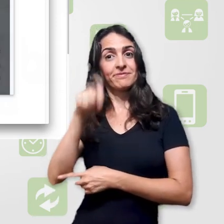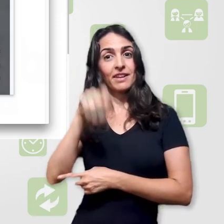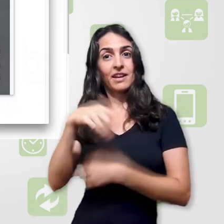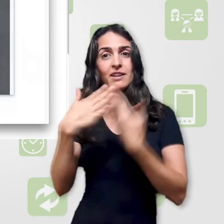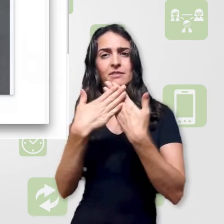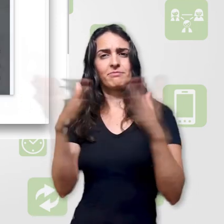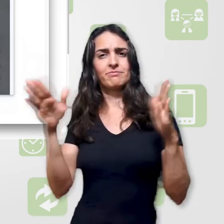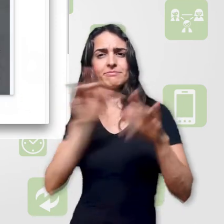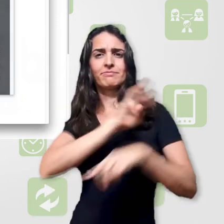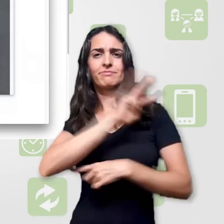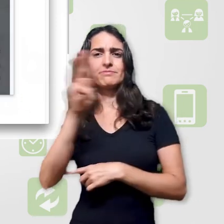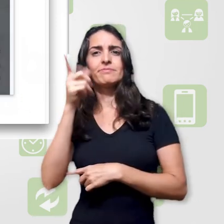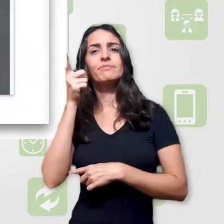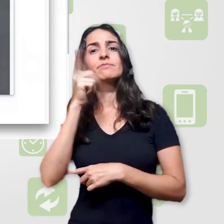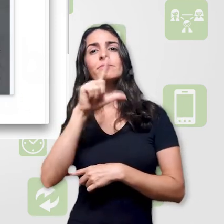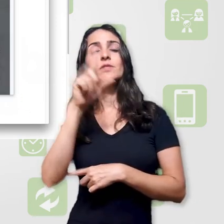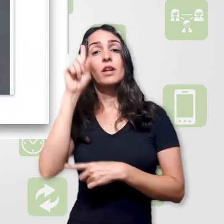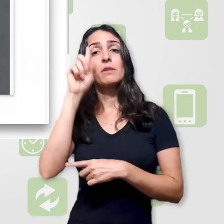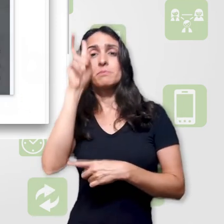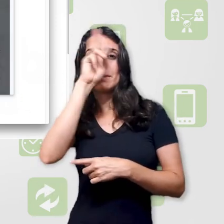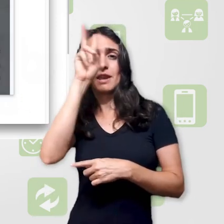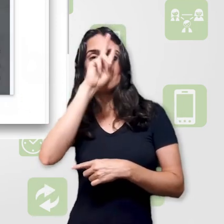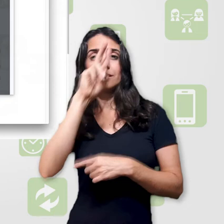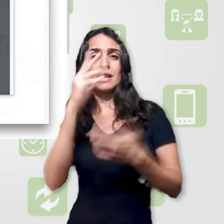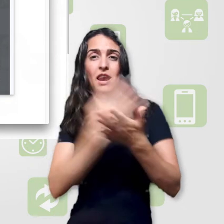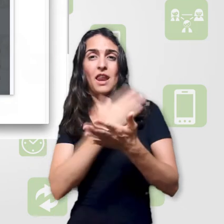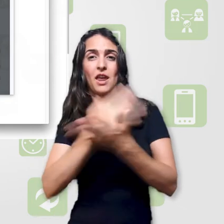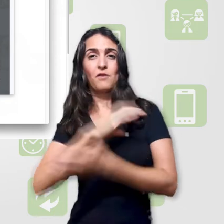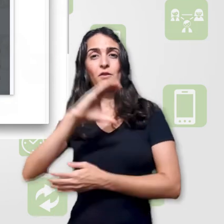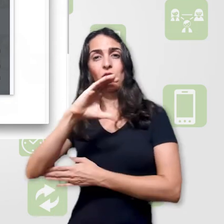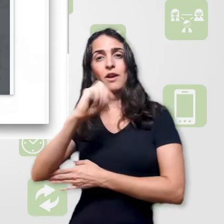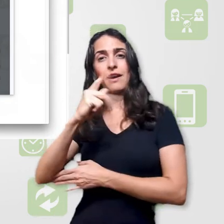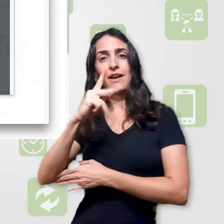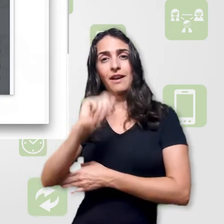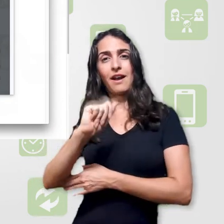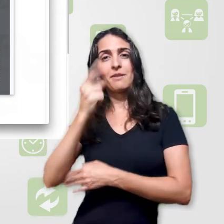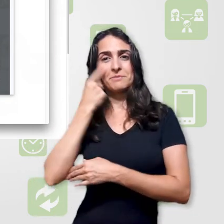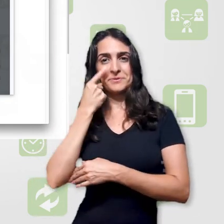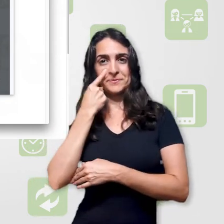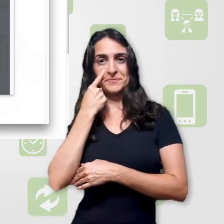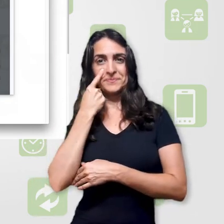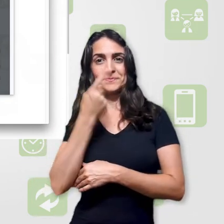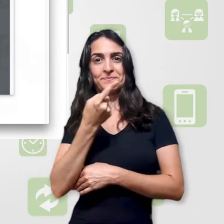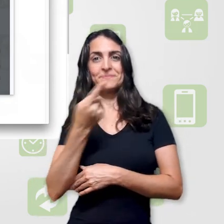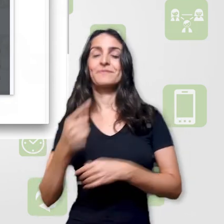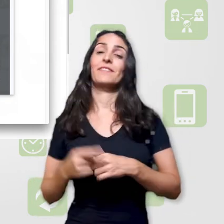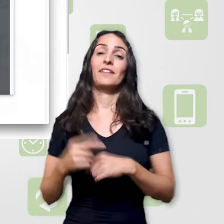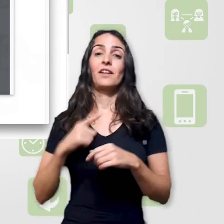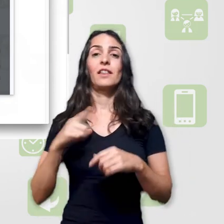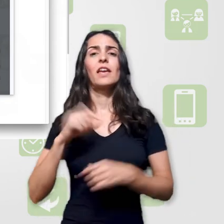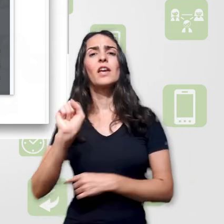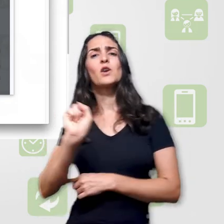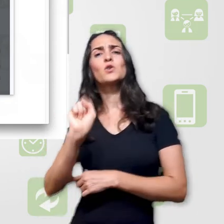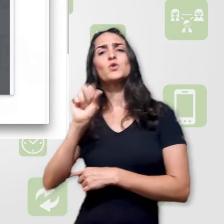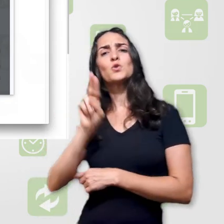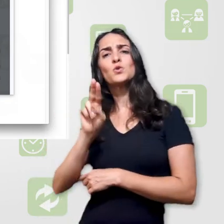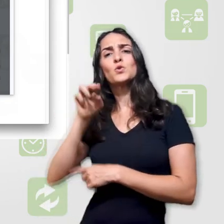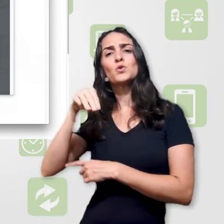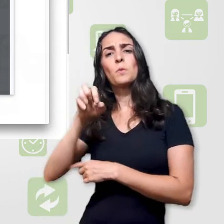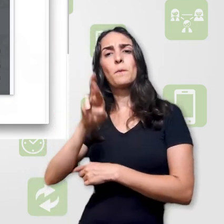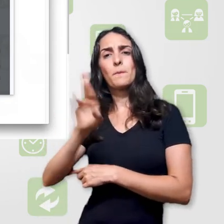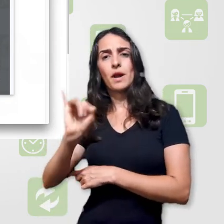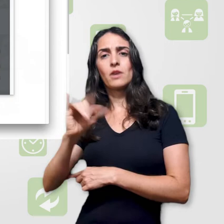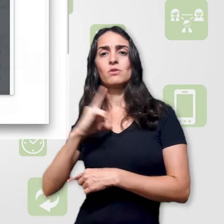percebe que ao abrir essa página na verdade eu lembro fez como se fosse uma capa fazendo aqui e o Sumário vem